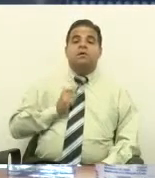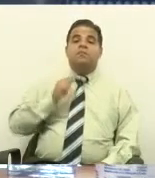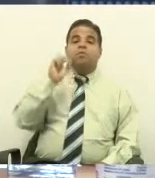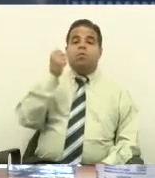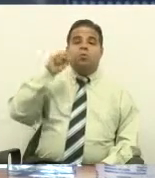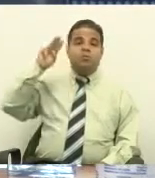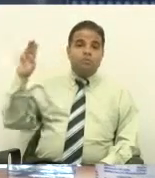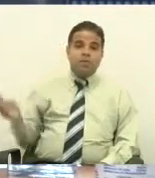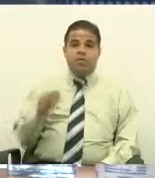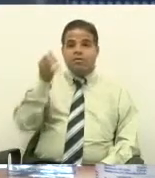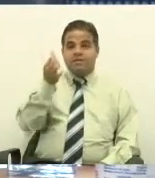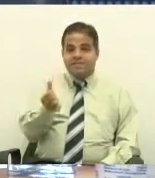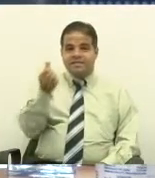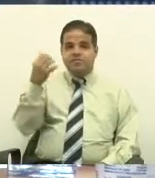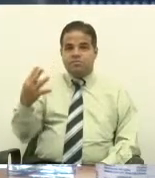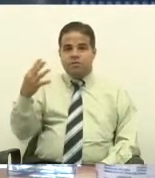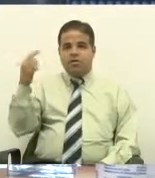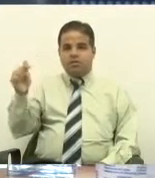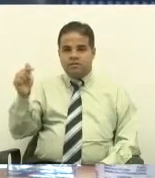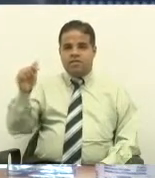de